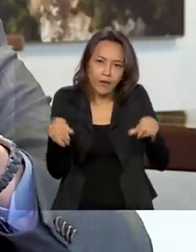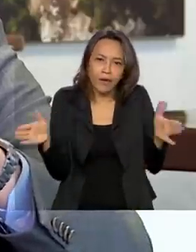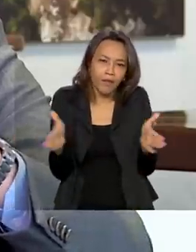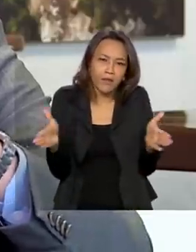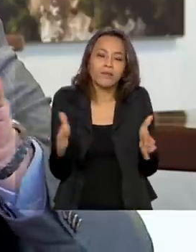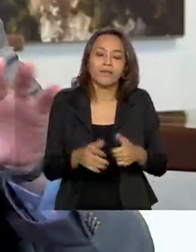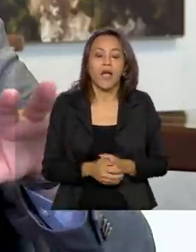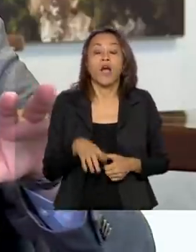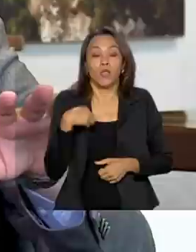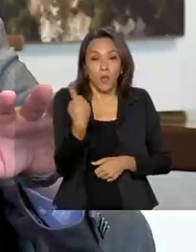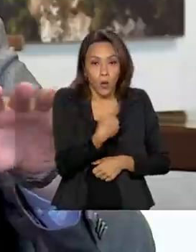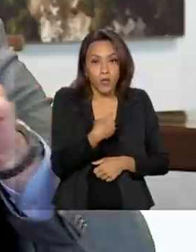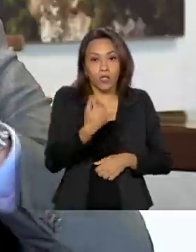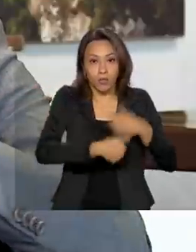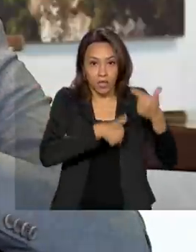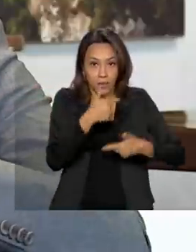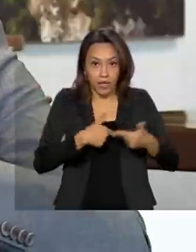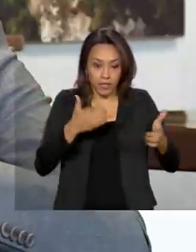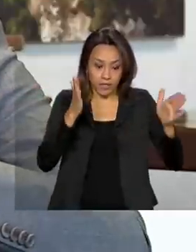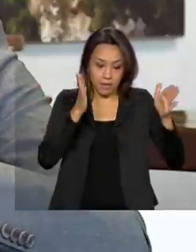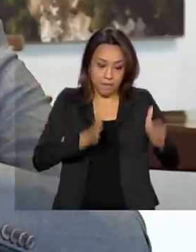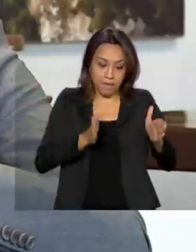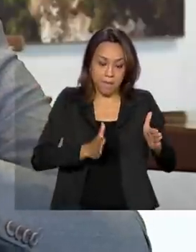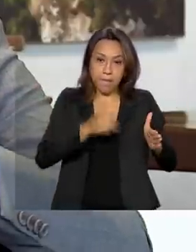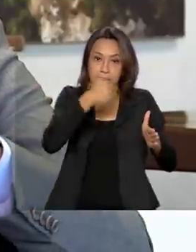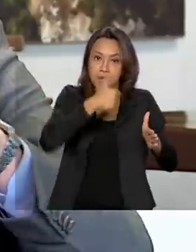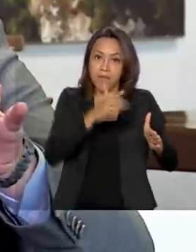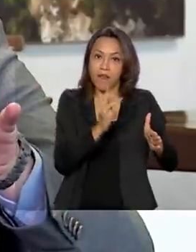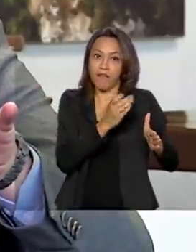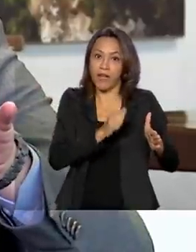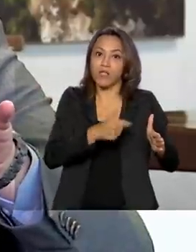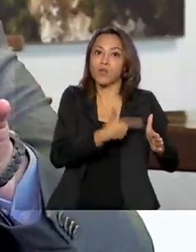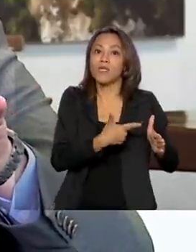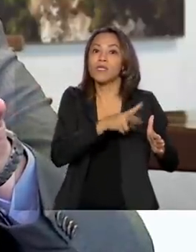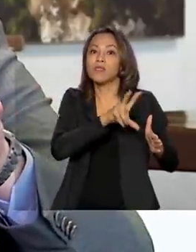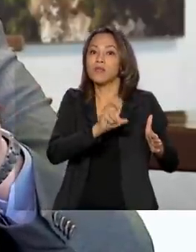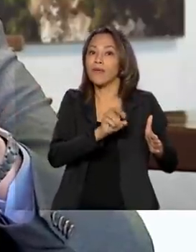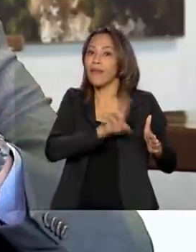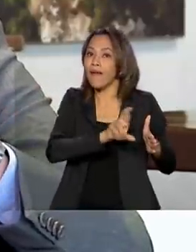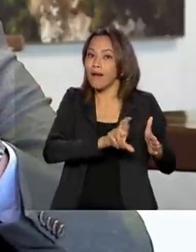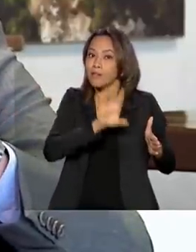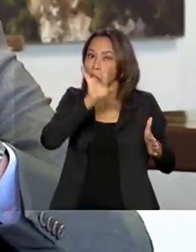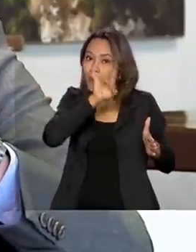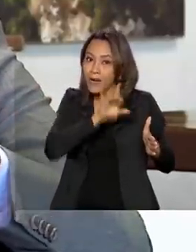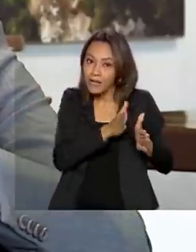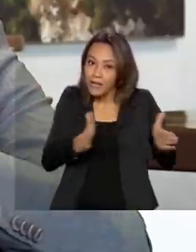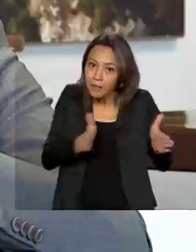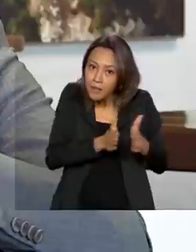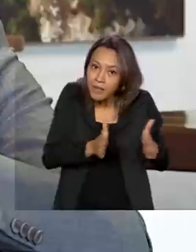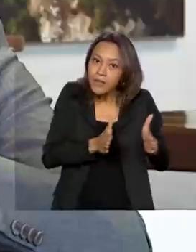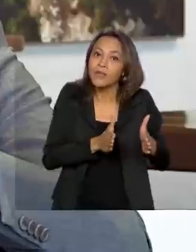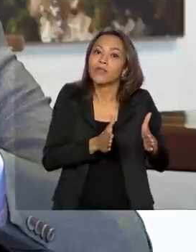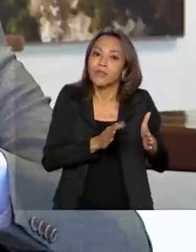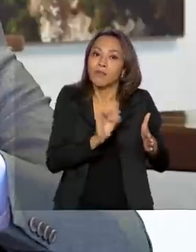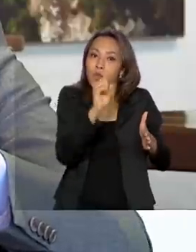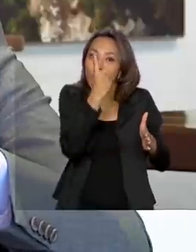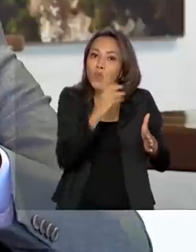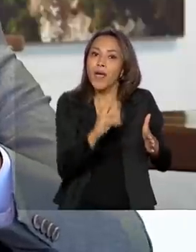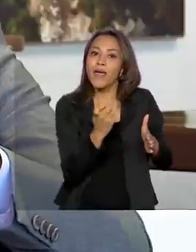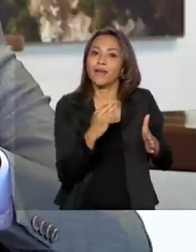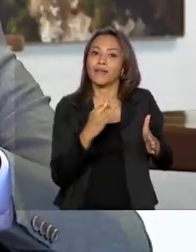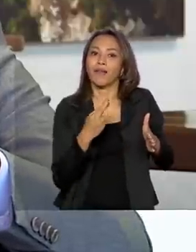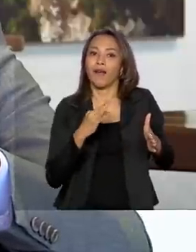estamos trabalhando nessa primeira fase do programa com R$250 por hectare na parte de excedente de reserva